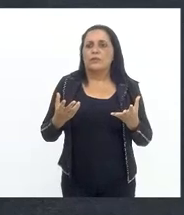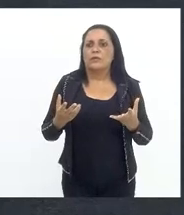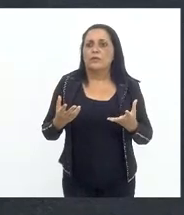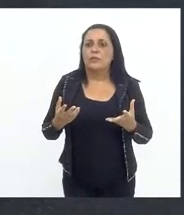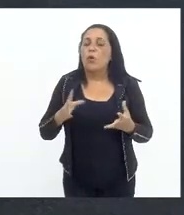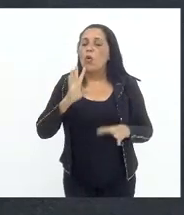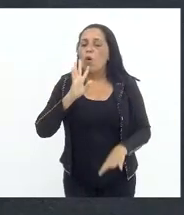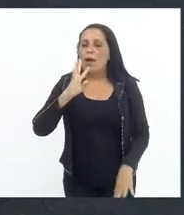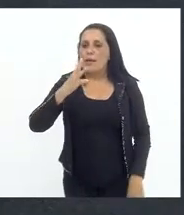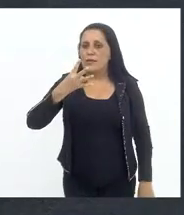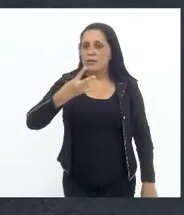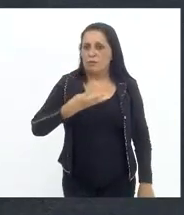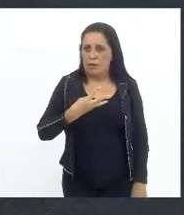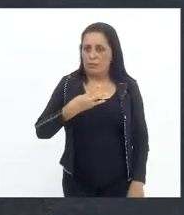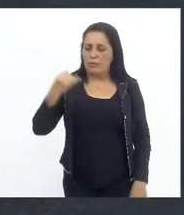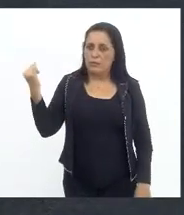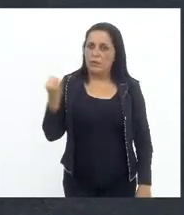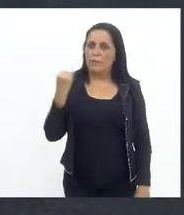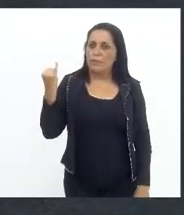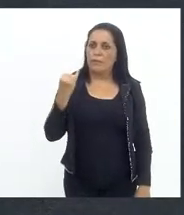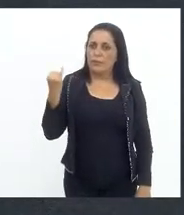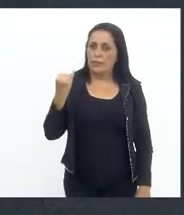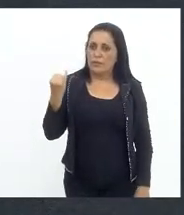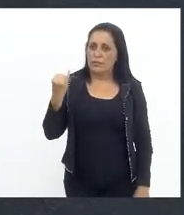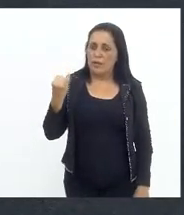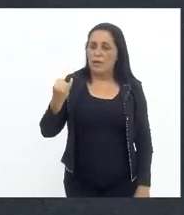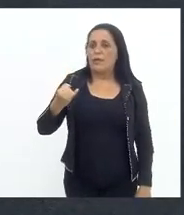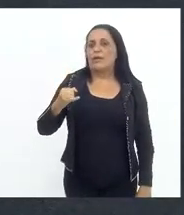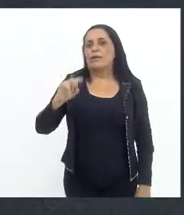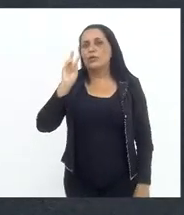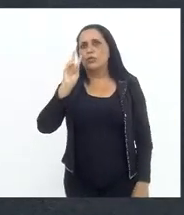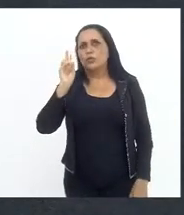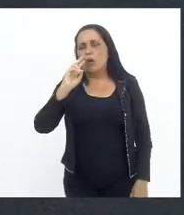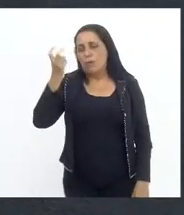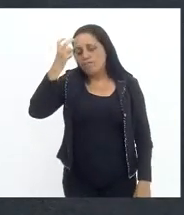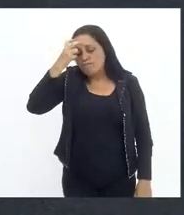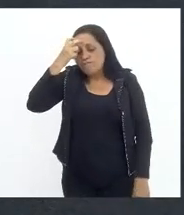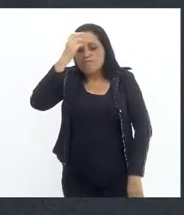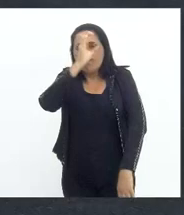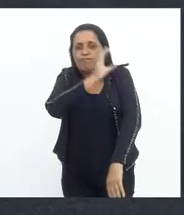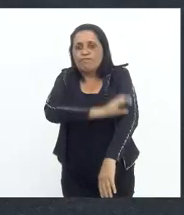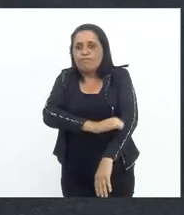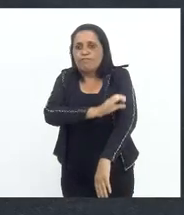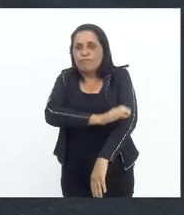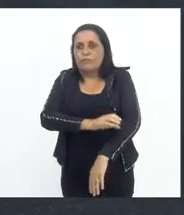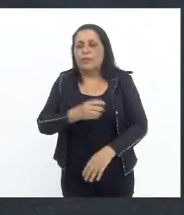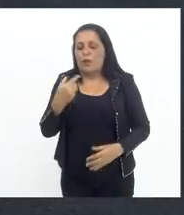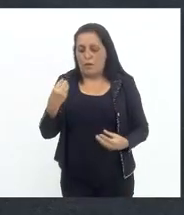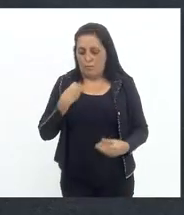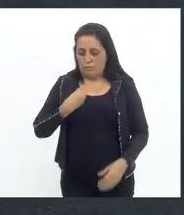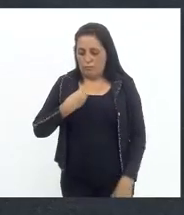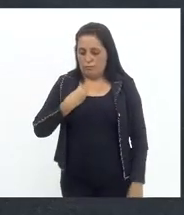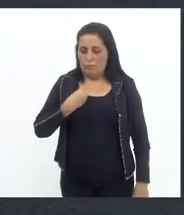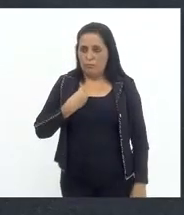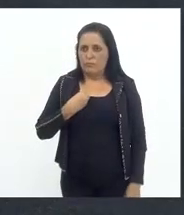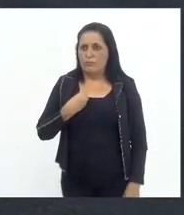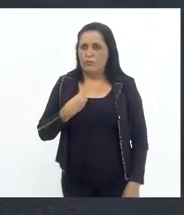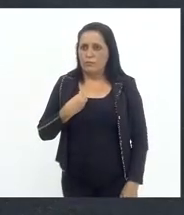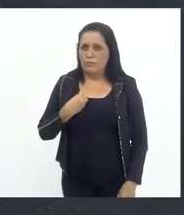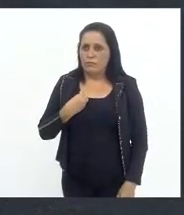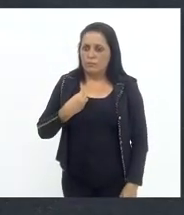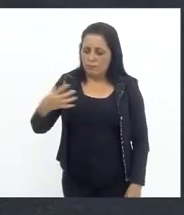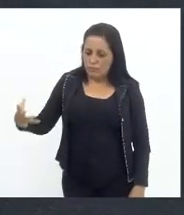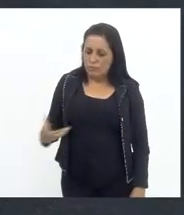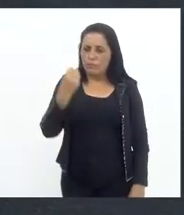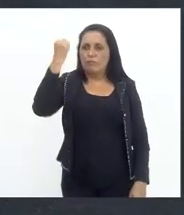do reconhecimento da importância histórica, cultural e, no momento presente, de